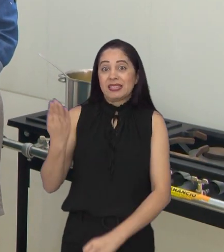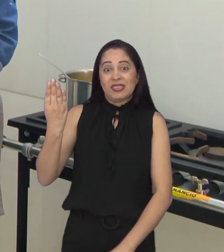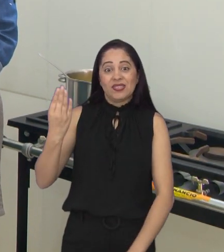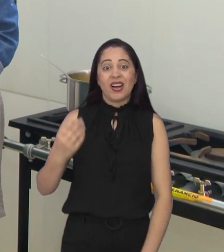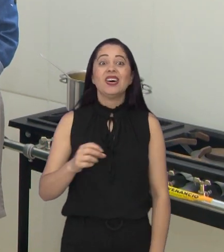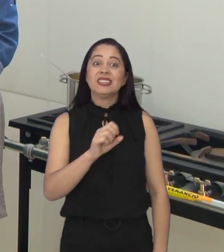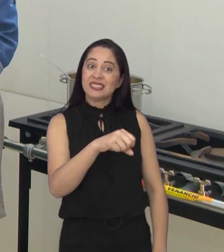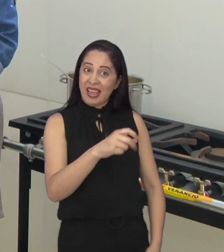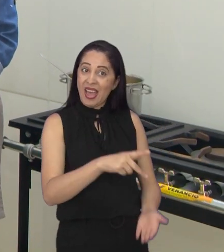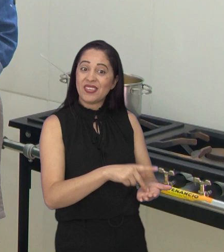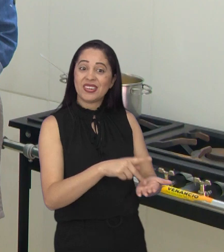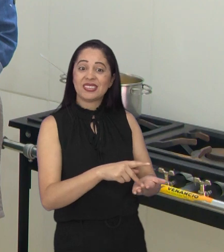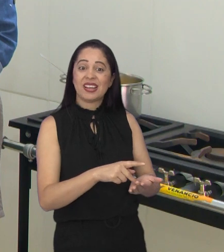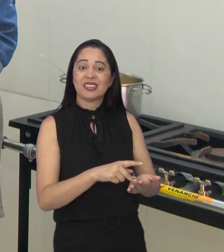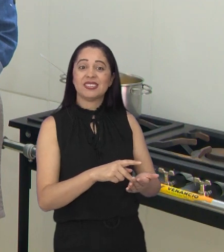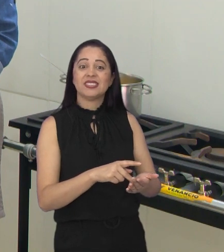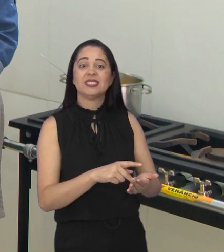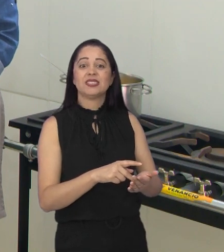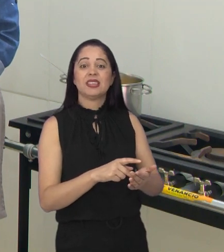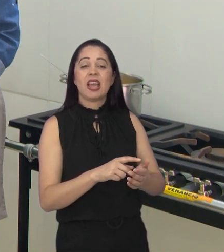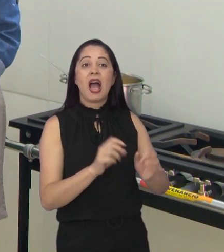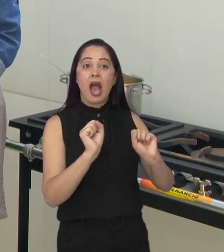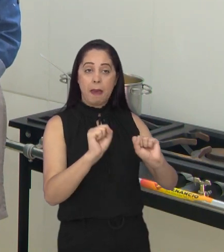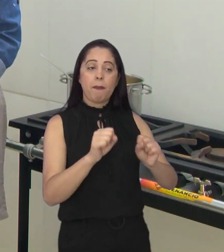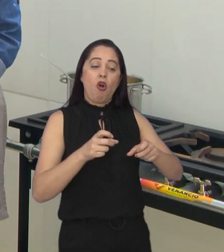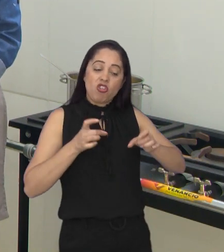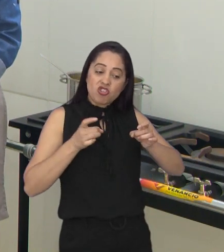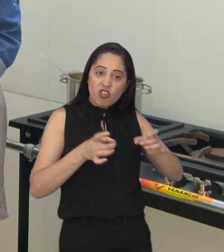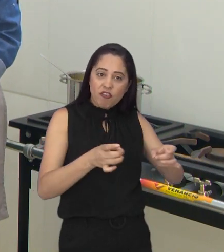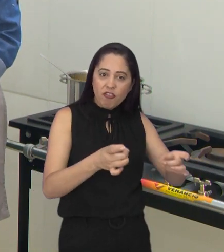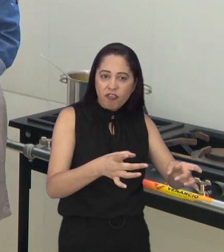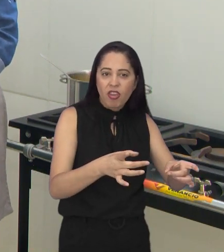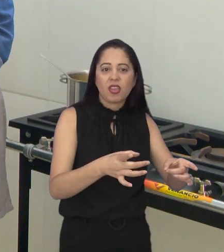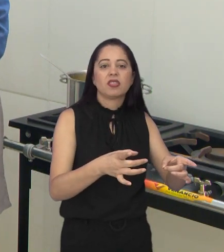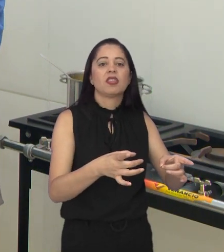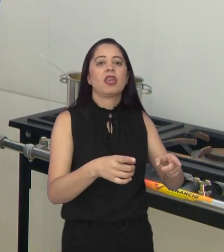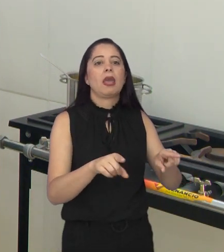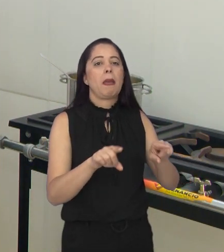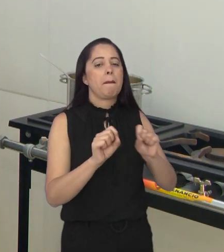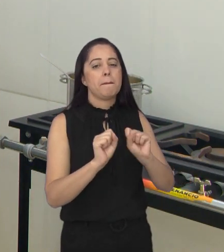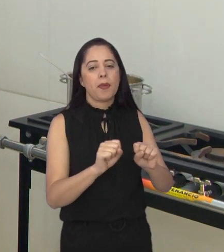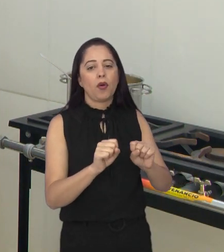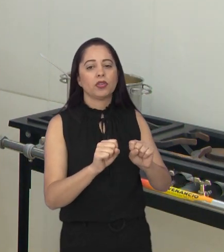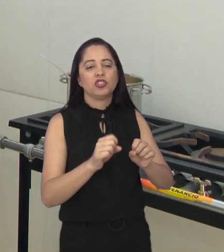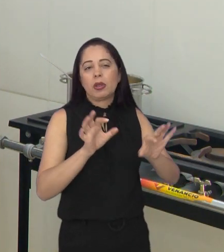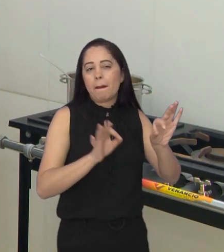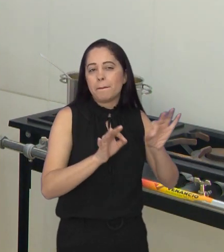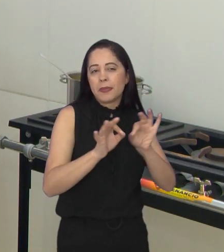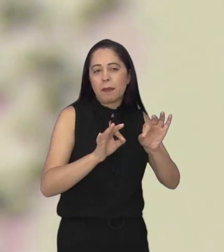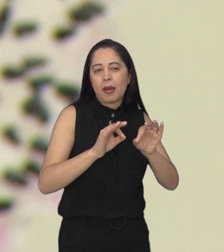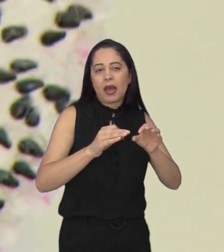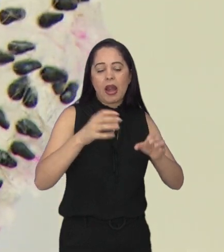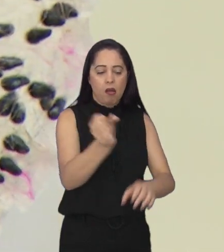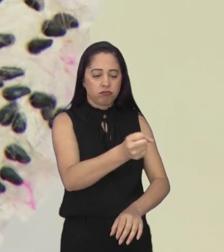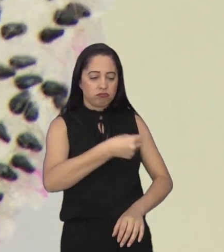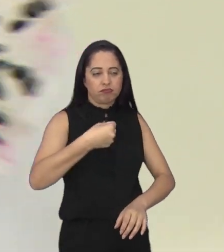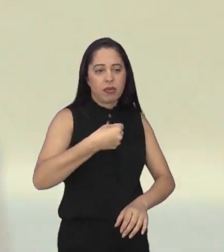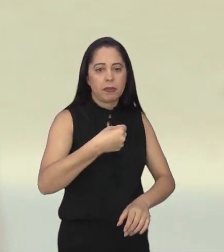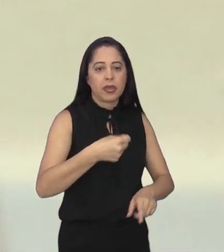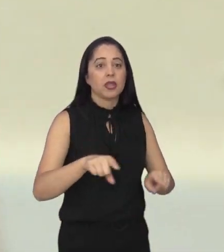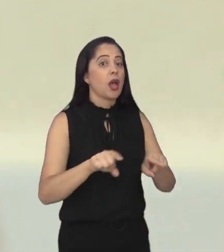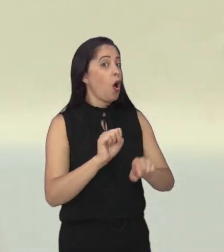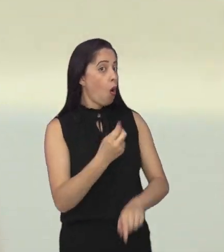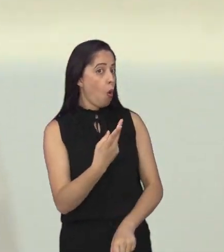De mentira. De mentira. É. E a gente consegue comercializar ela tanto para fazer drink, para a pessoa comer